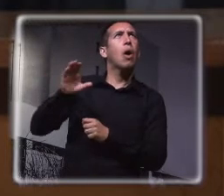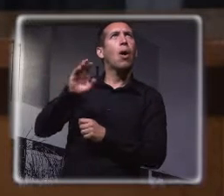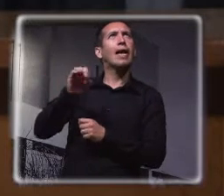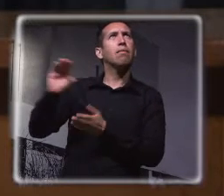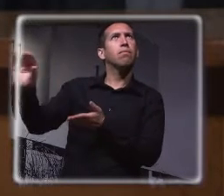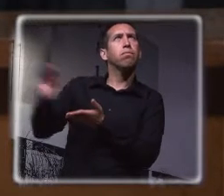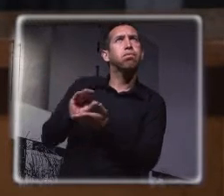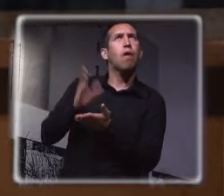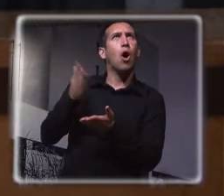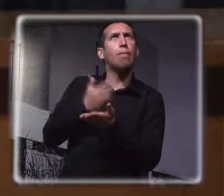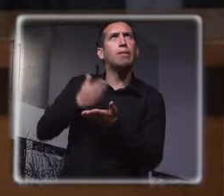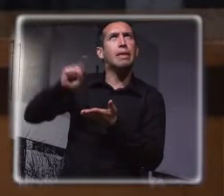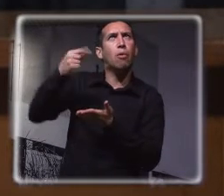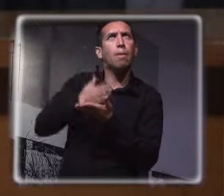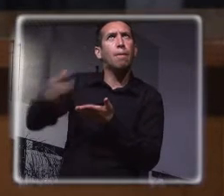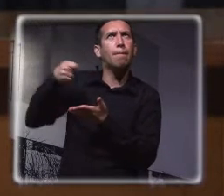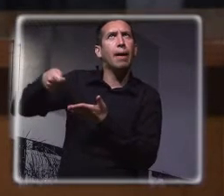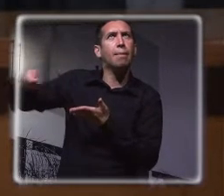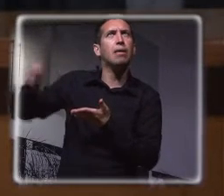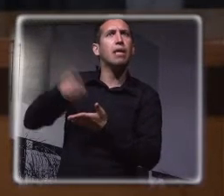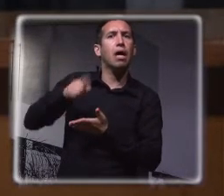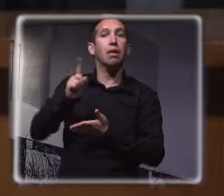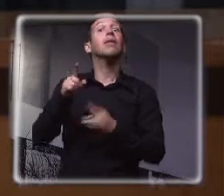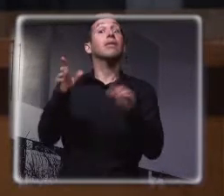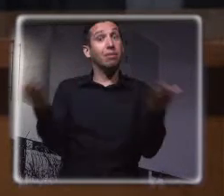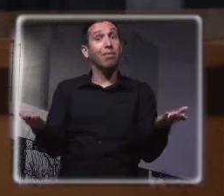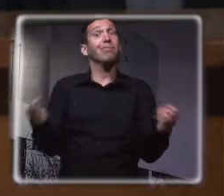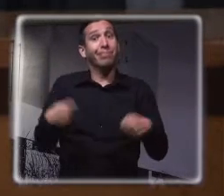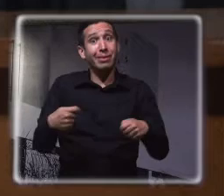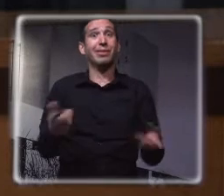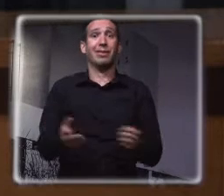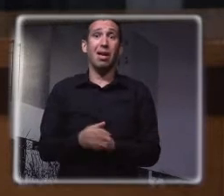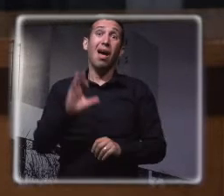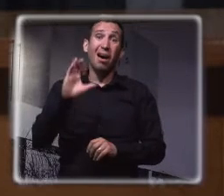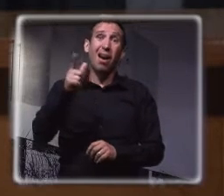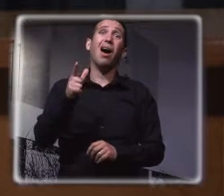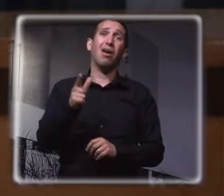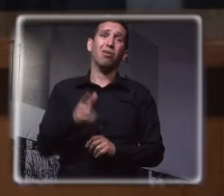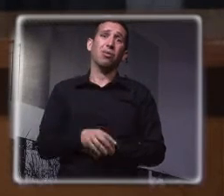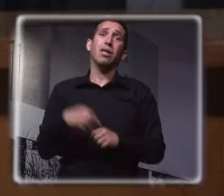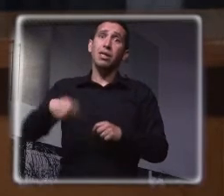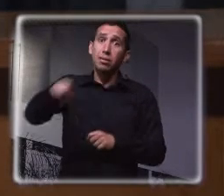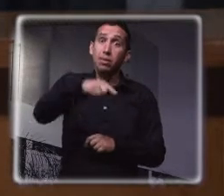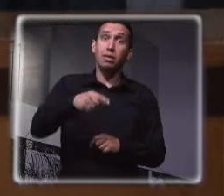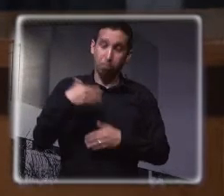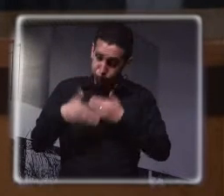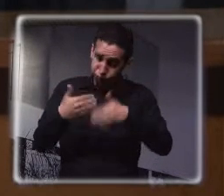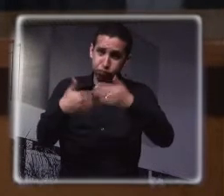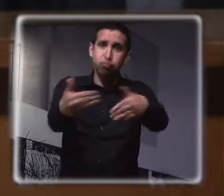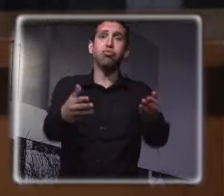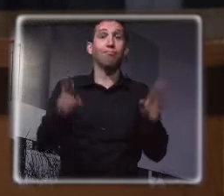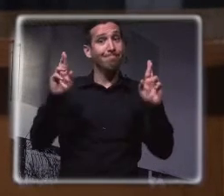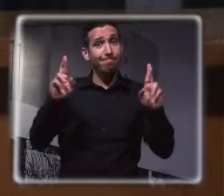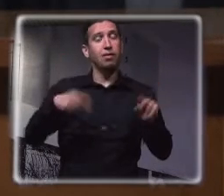lógico que a gente ainda está anos-luz atrás, mas a gente tem que trabalhar para que as políticas públicas foquem nessa questão também, né?